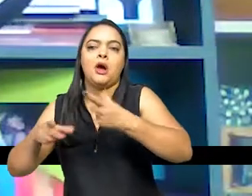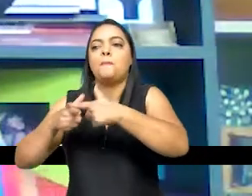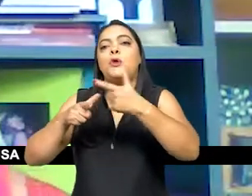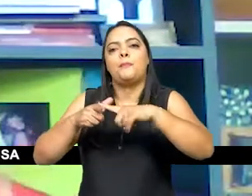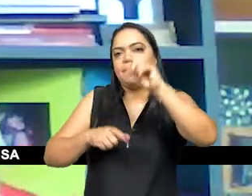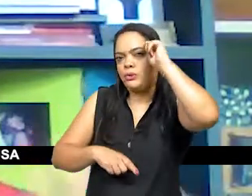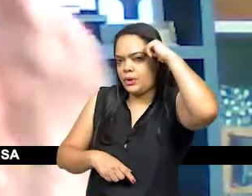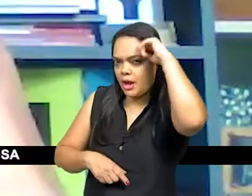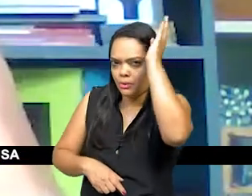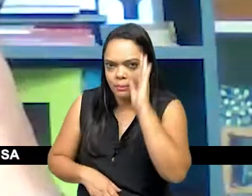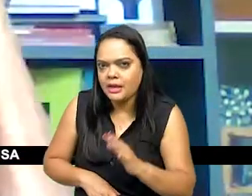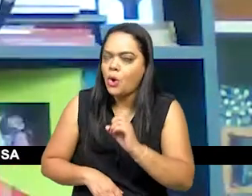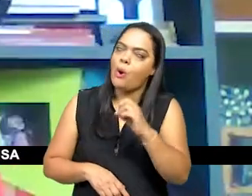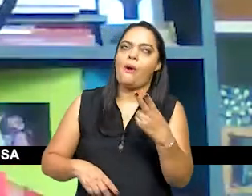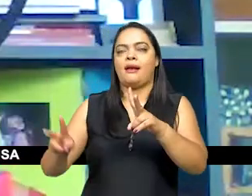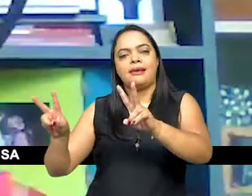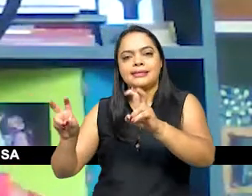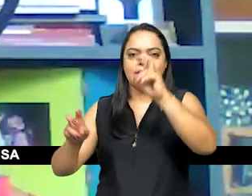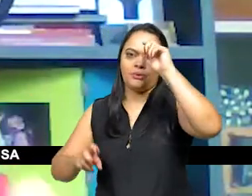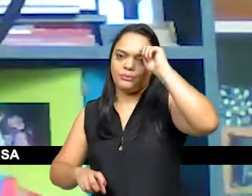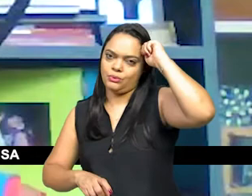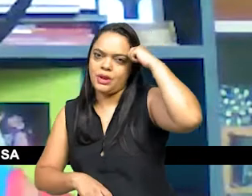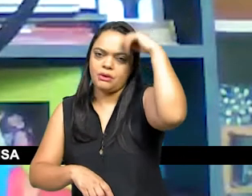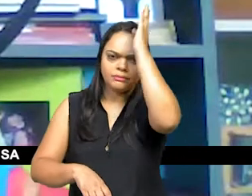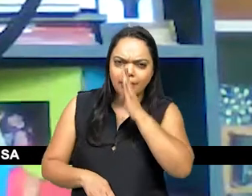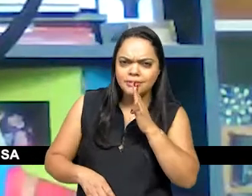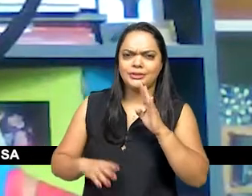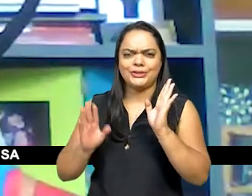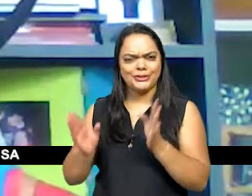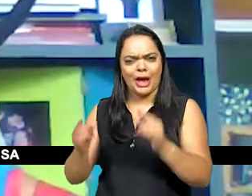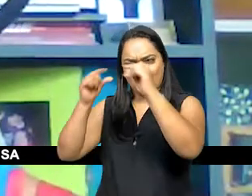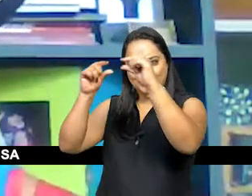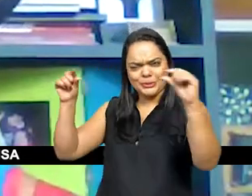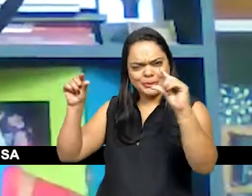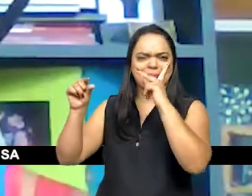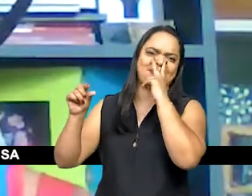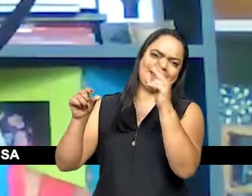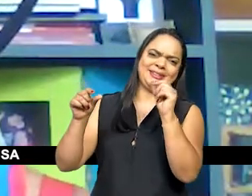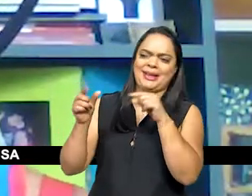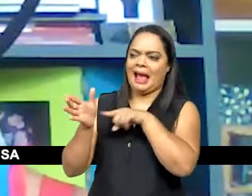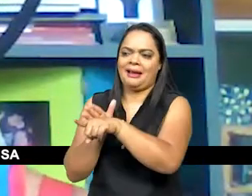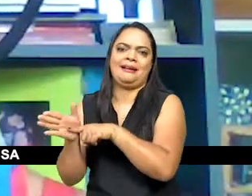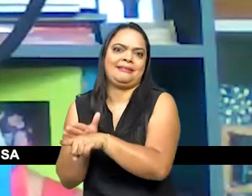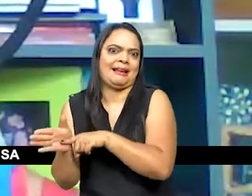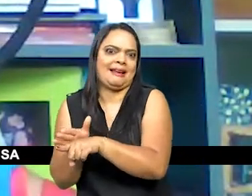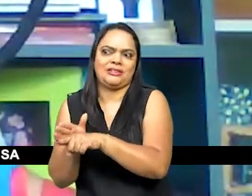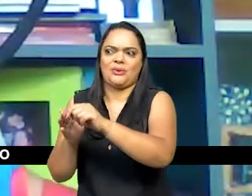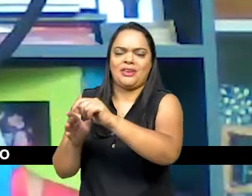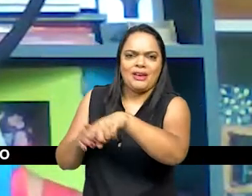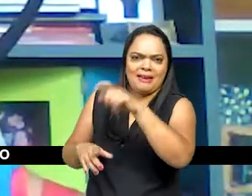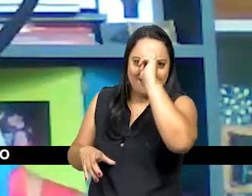Brasil. Então, no próprio título, já antecipava o viés de análise que viria pela frente, né? E se a